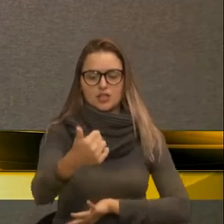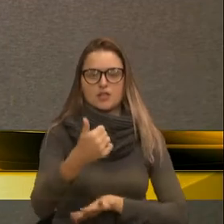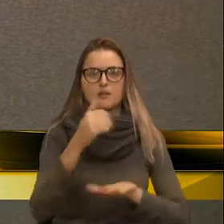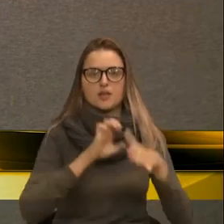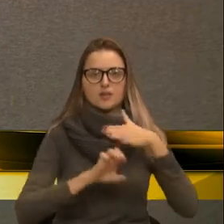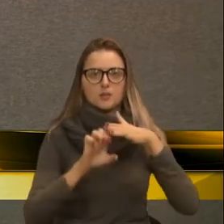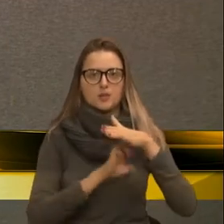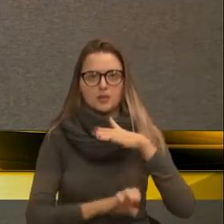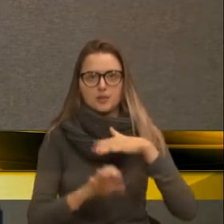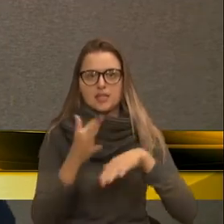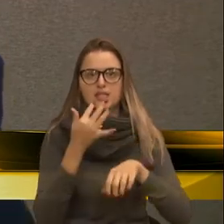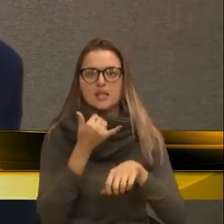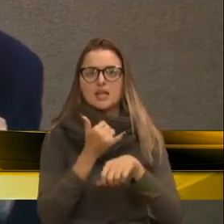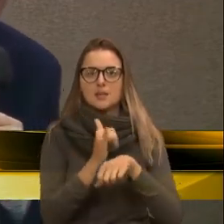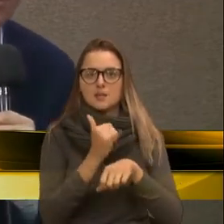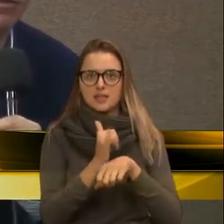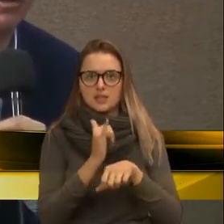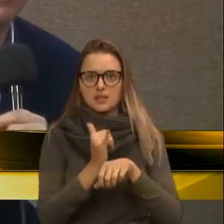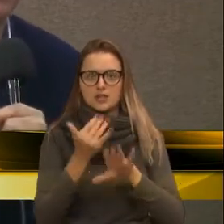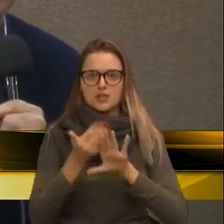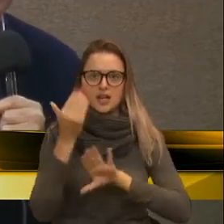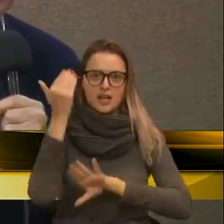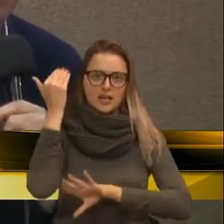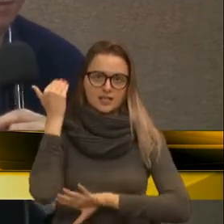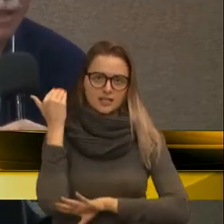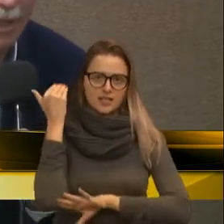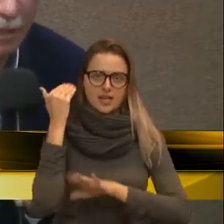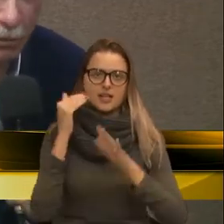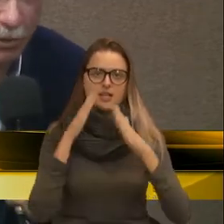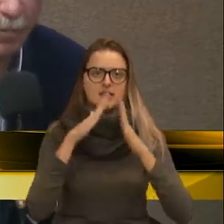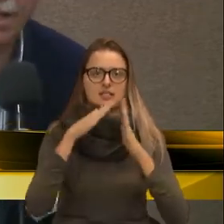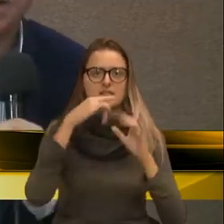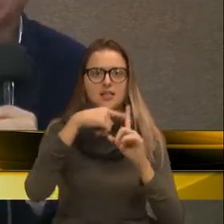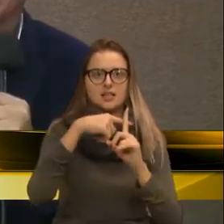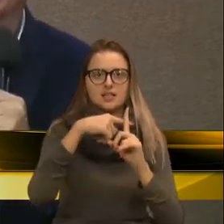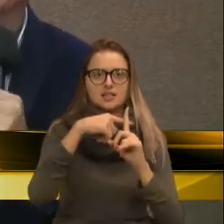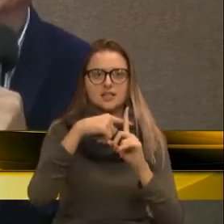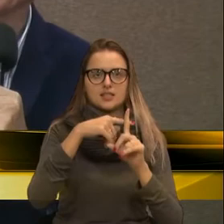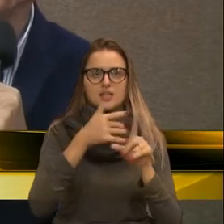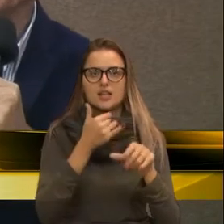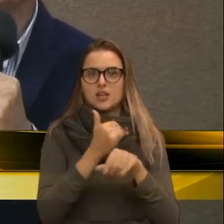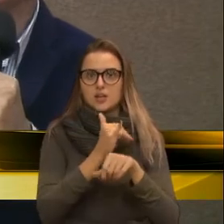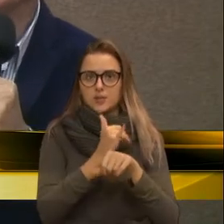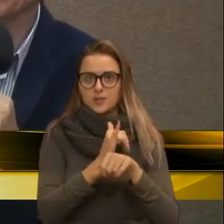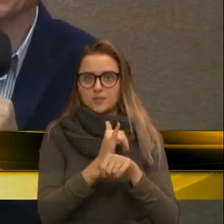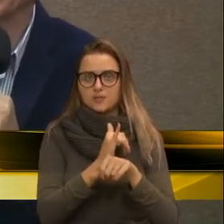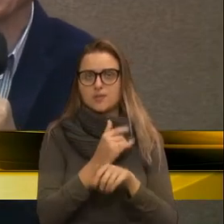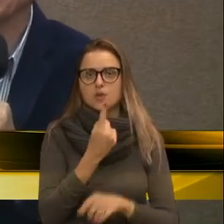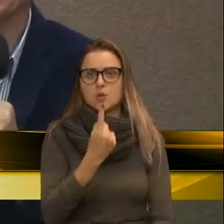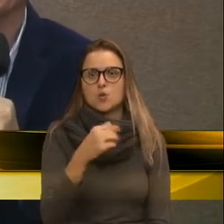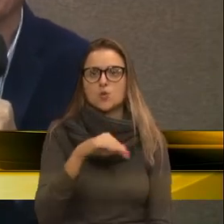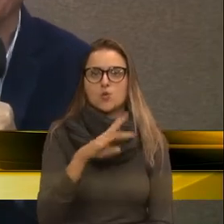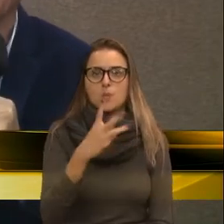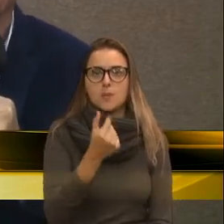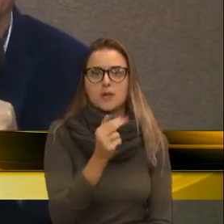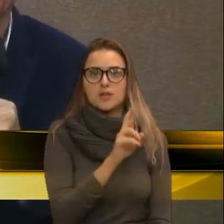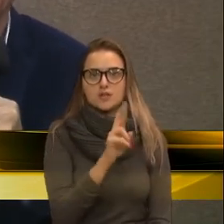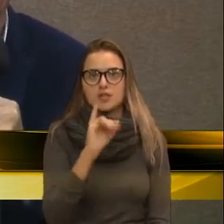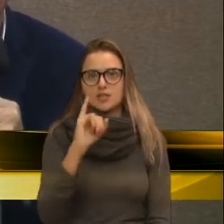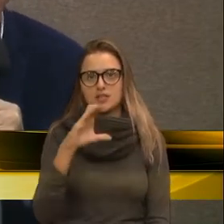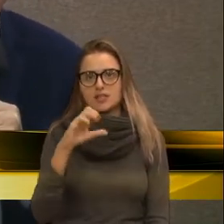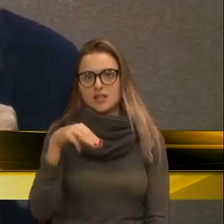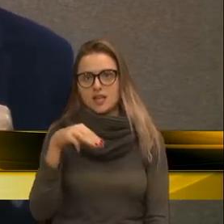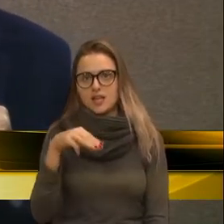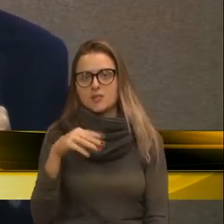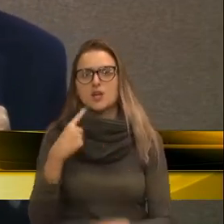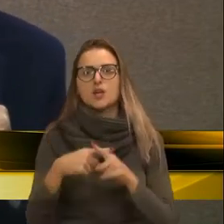metalúrgica que está nos fundos da Igreja Nossa Senhora Saúde, 60 empregados. Ela tem R$1 milhão de CM retido porque